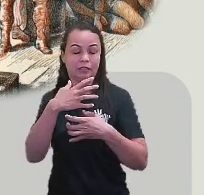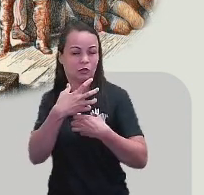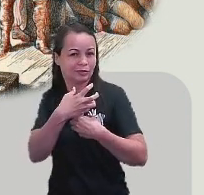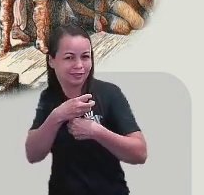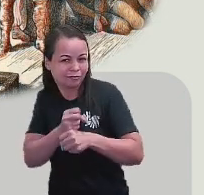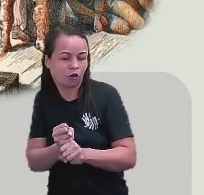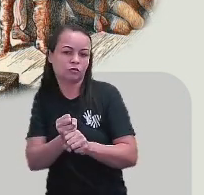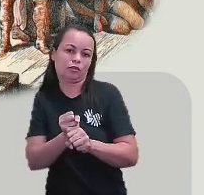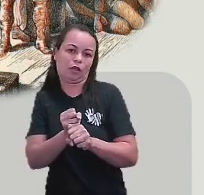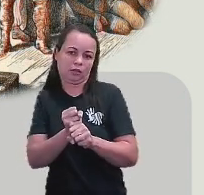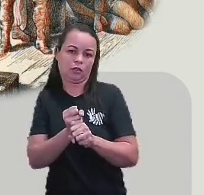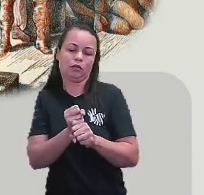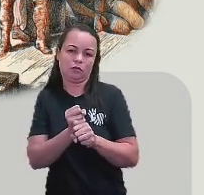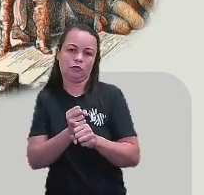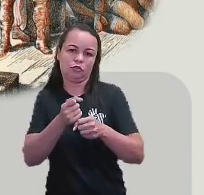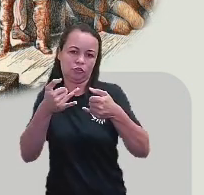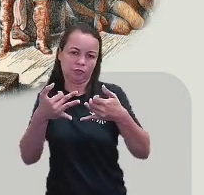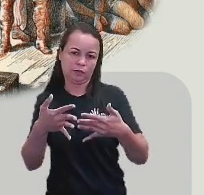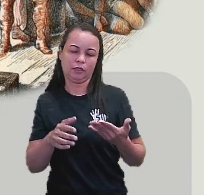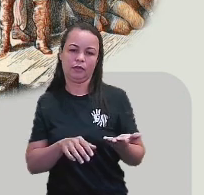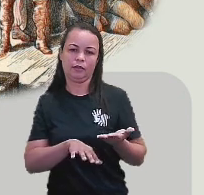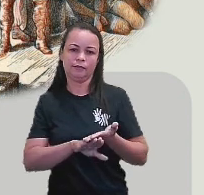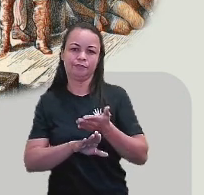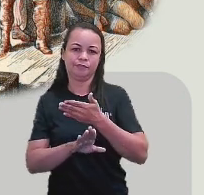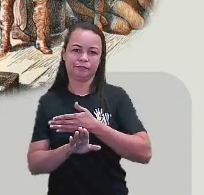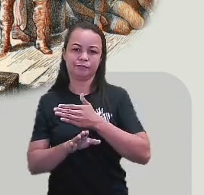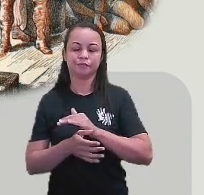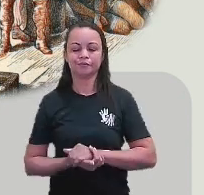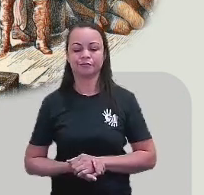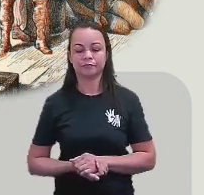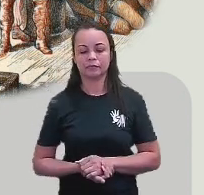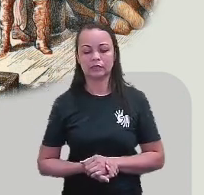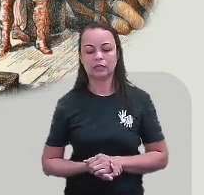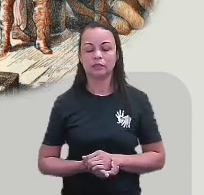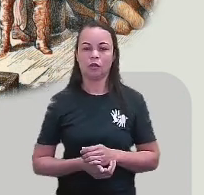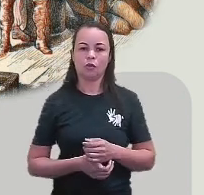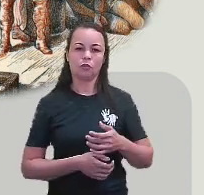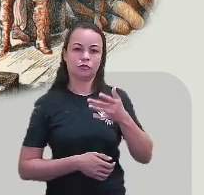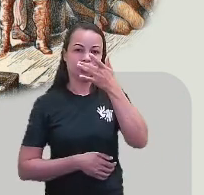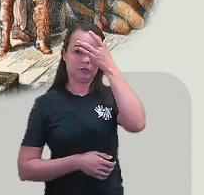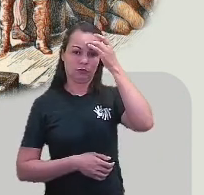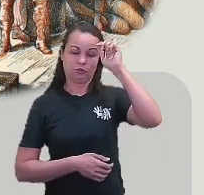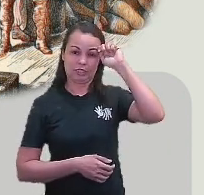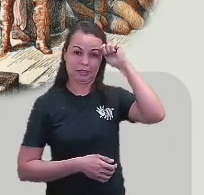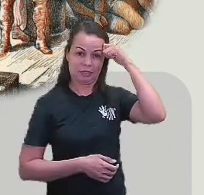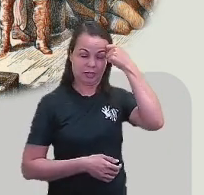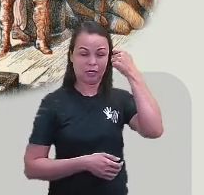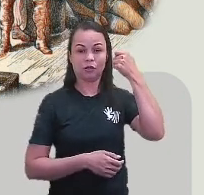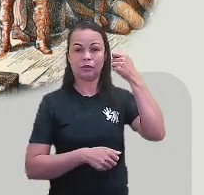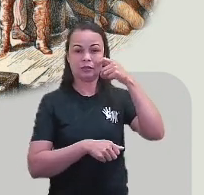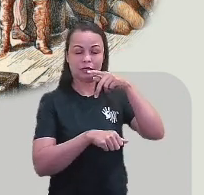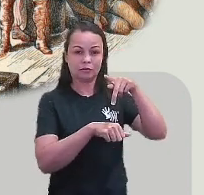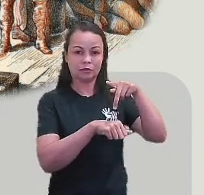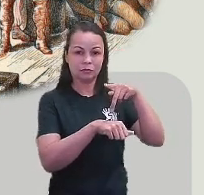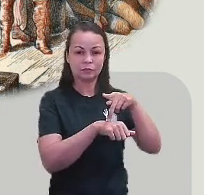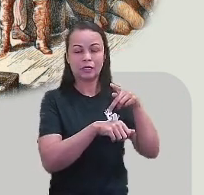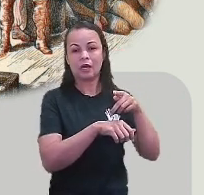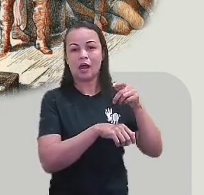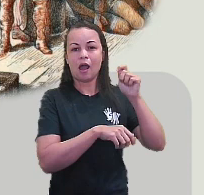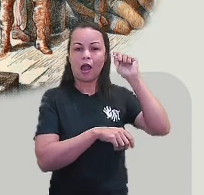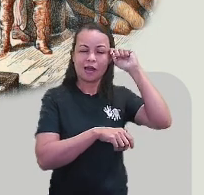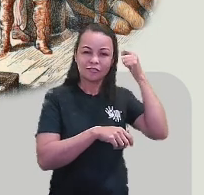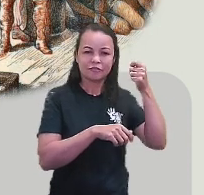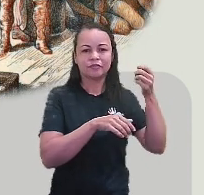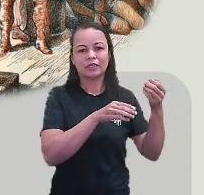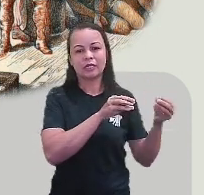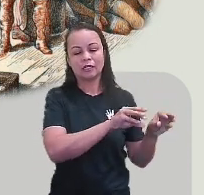eu tinha citado anteriormente. Os negros eram retirados da África à força para vir trabalhar no